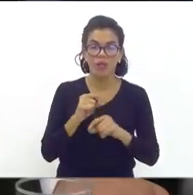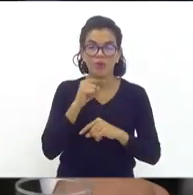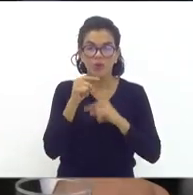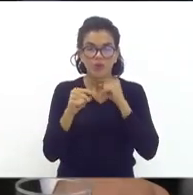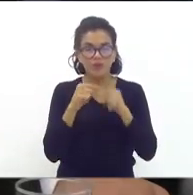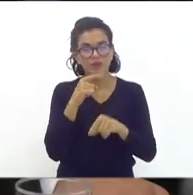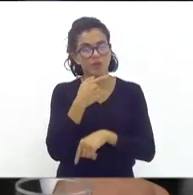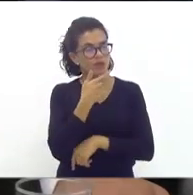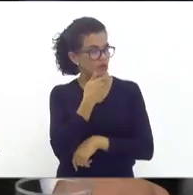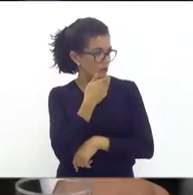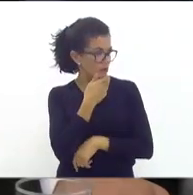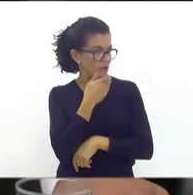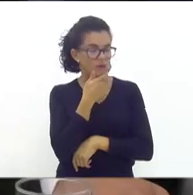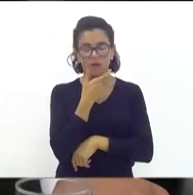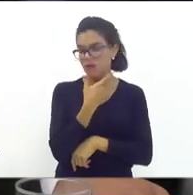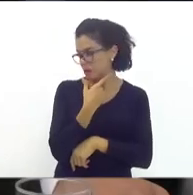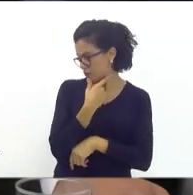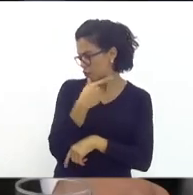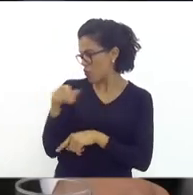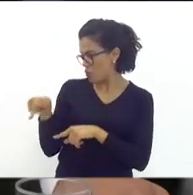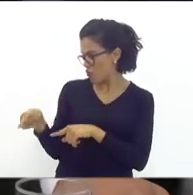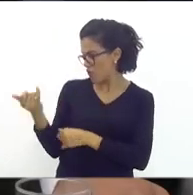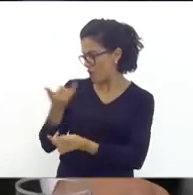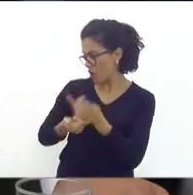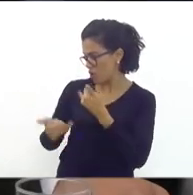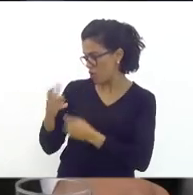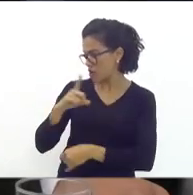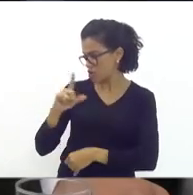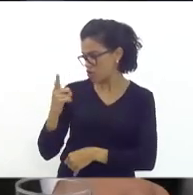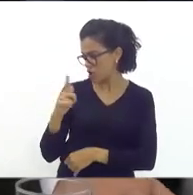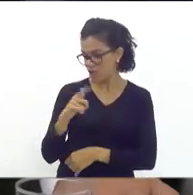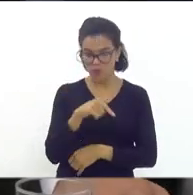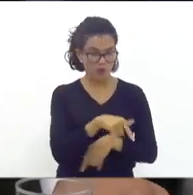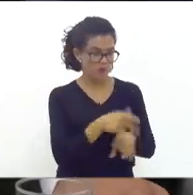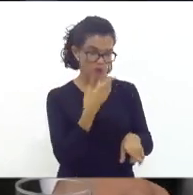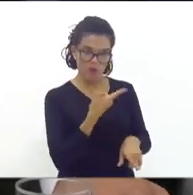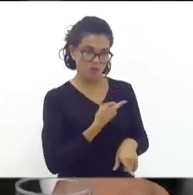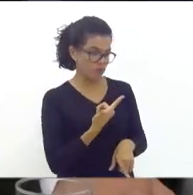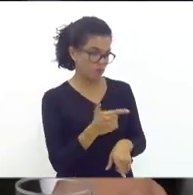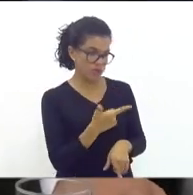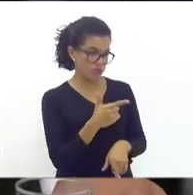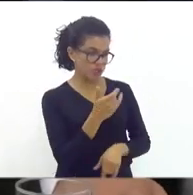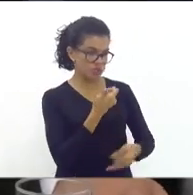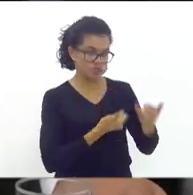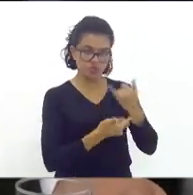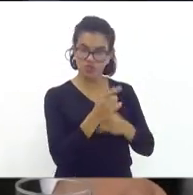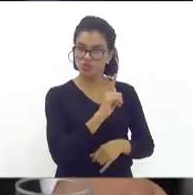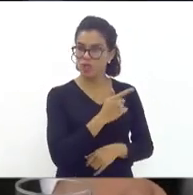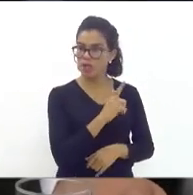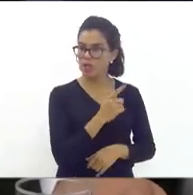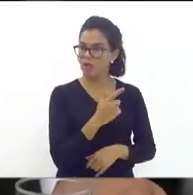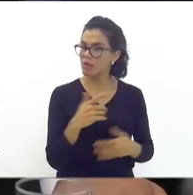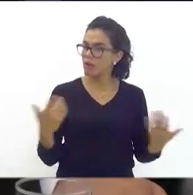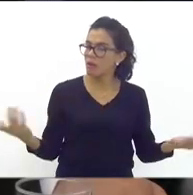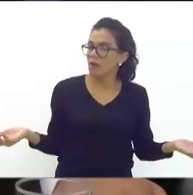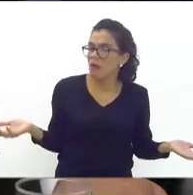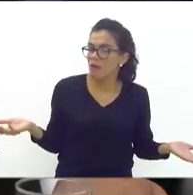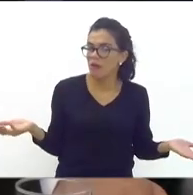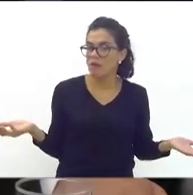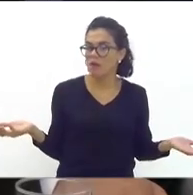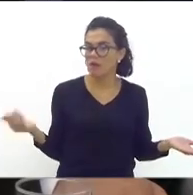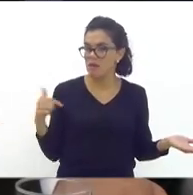de que ah um disse que tem gerência o outro diz que não tem e fica por isso mesmo afinal de contas isso aqui